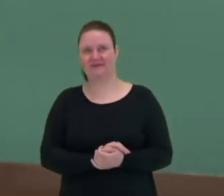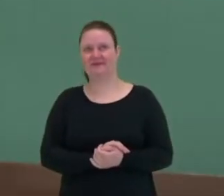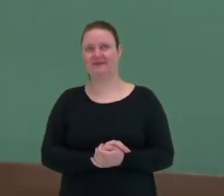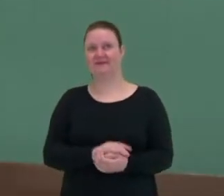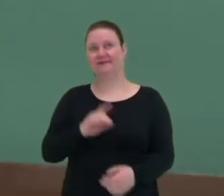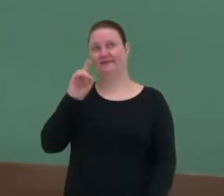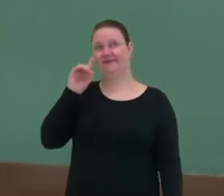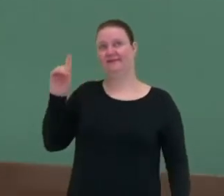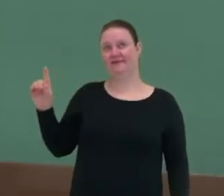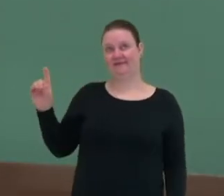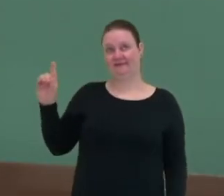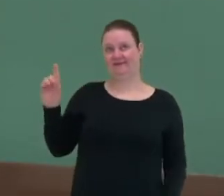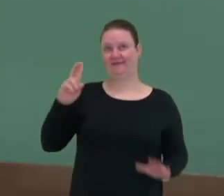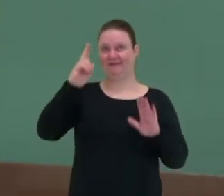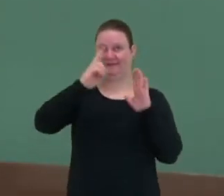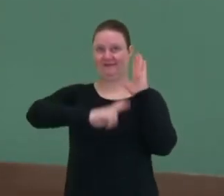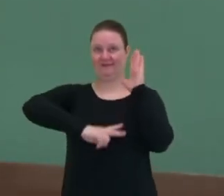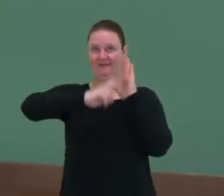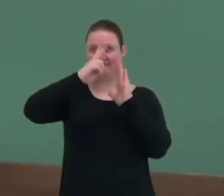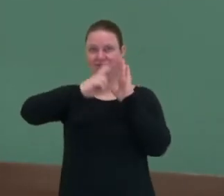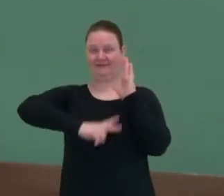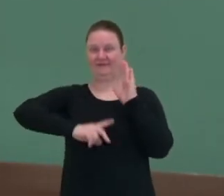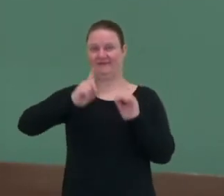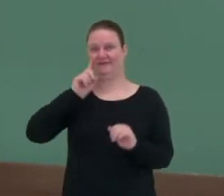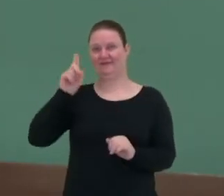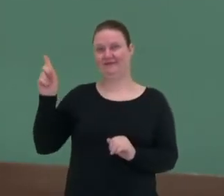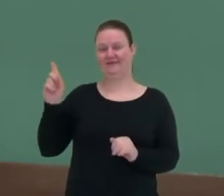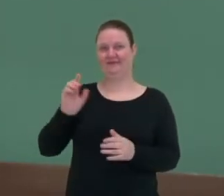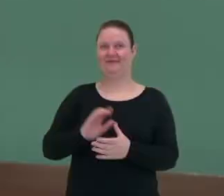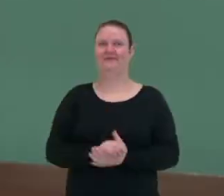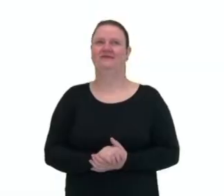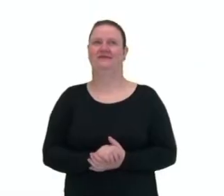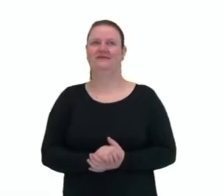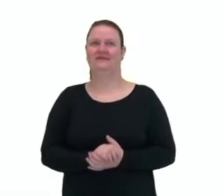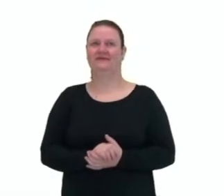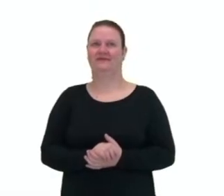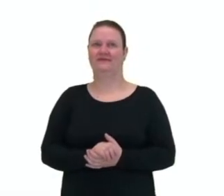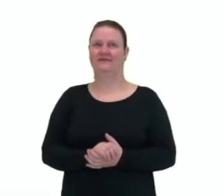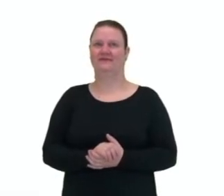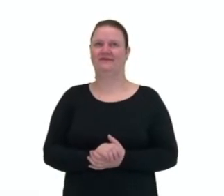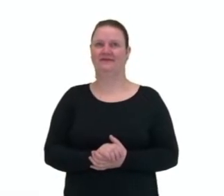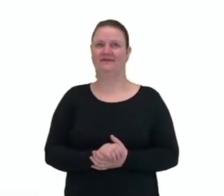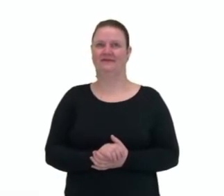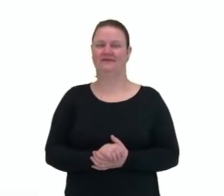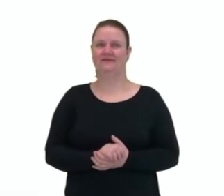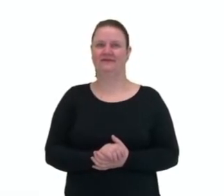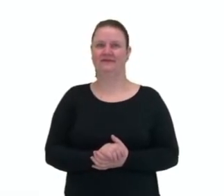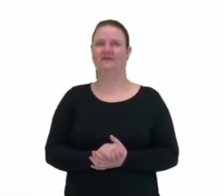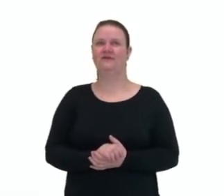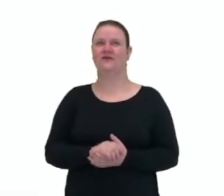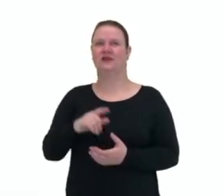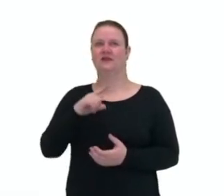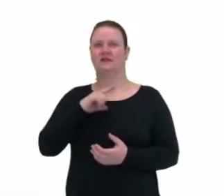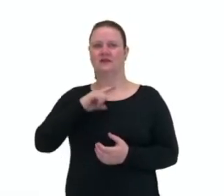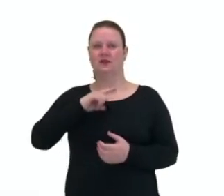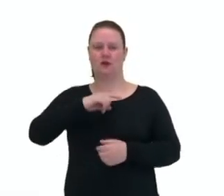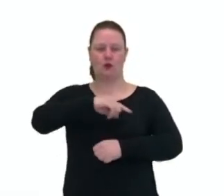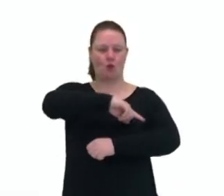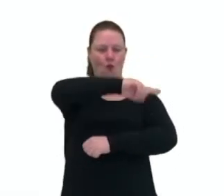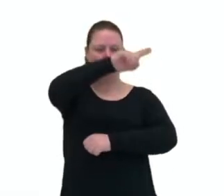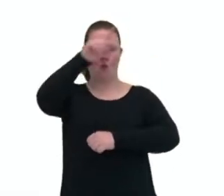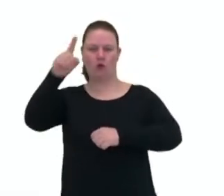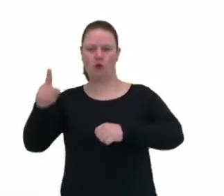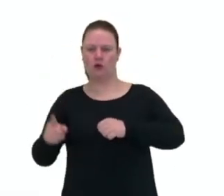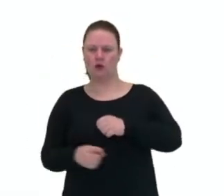Nas Olimpíadas e nos Jogos Pan-Americanos é utilizado o arco recurvo, que é um arco um pouco mais simples, tá?